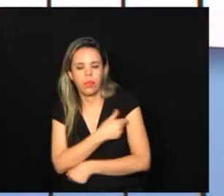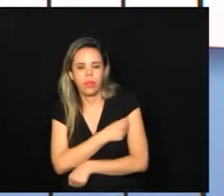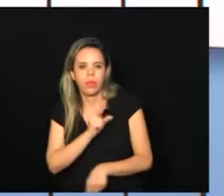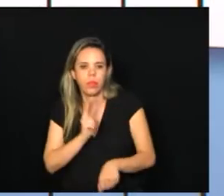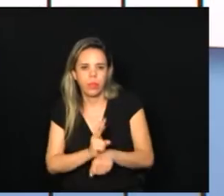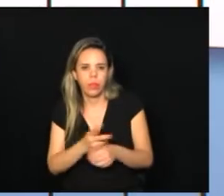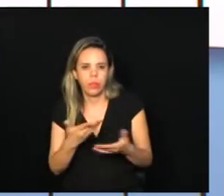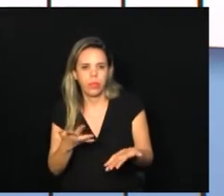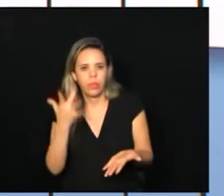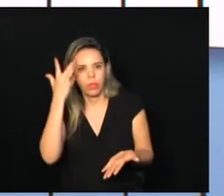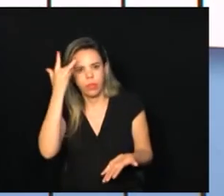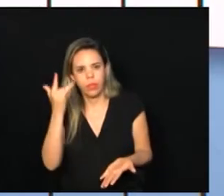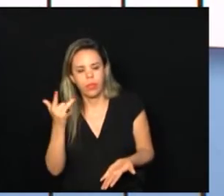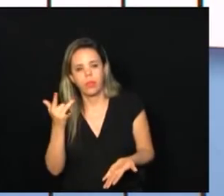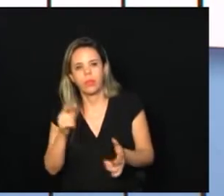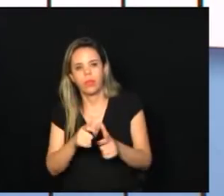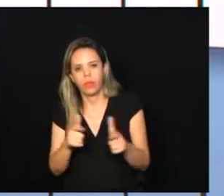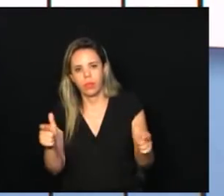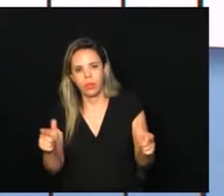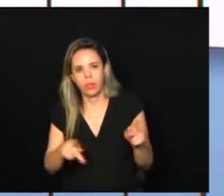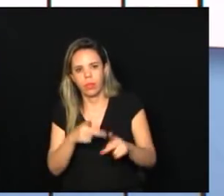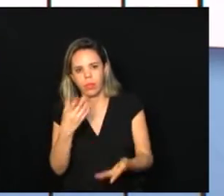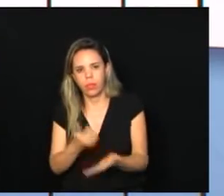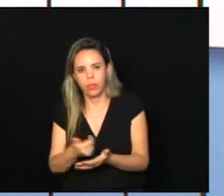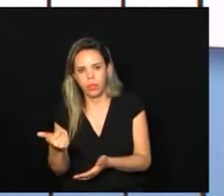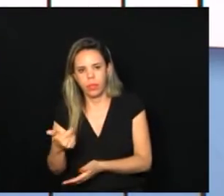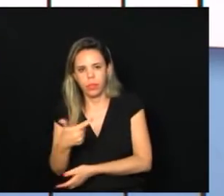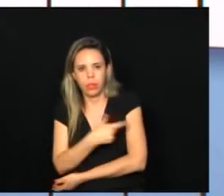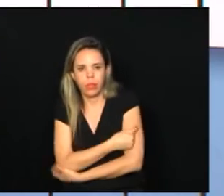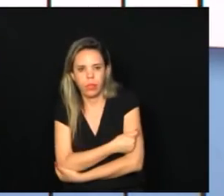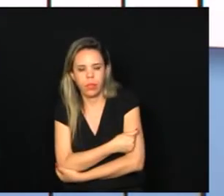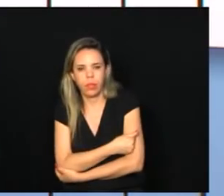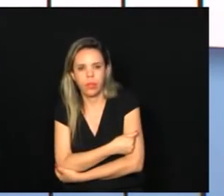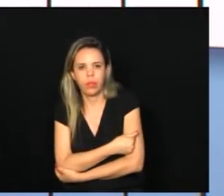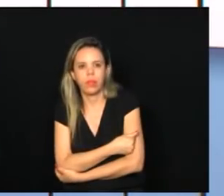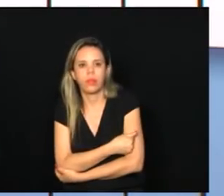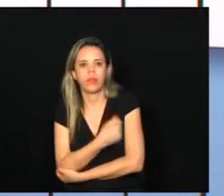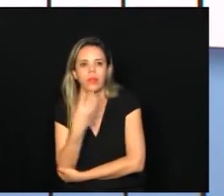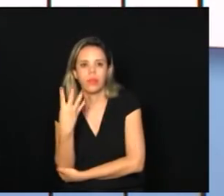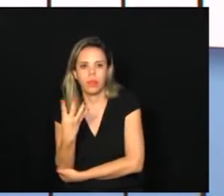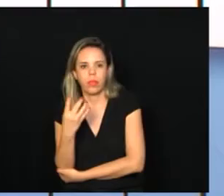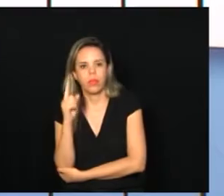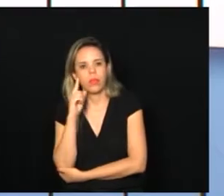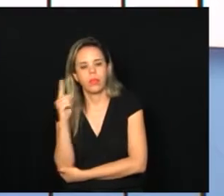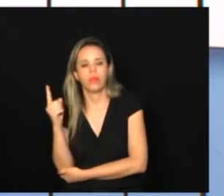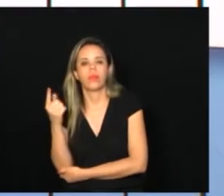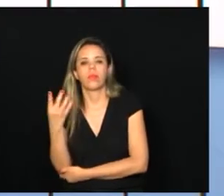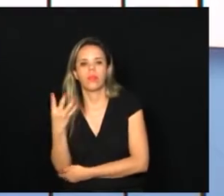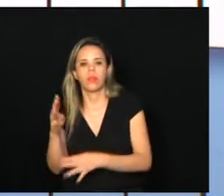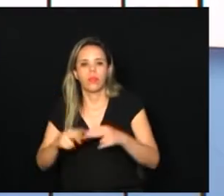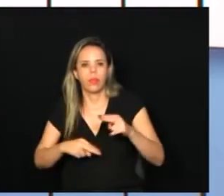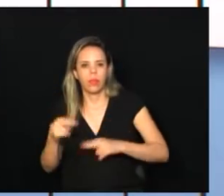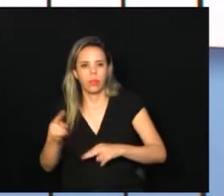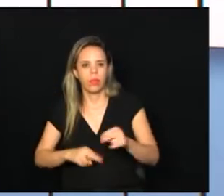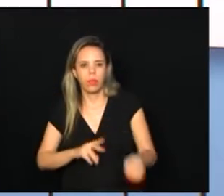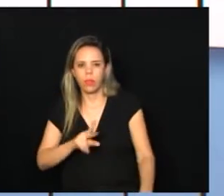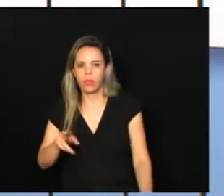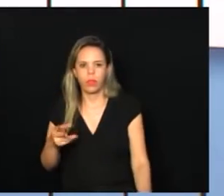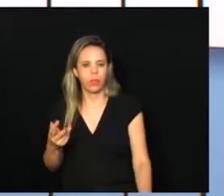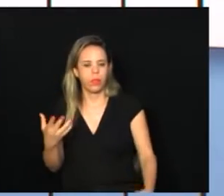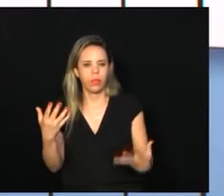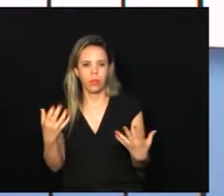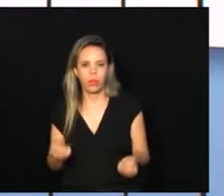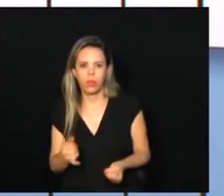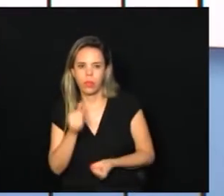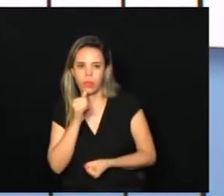imunizadas amanhã. A maioria recebeu a primeira dose ali em 4 de junho. Então, não serão aceitas, por